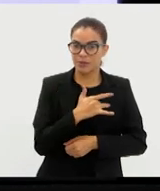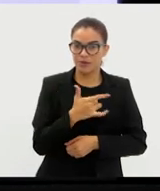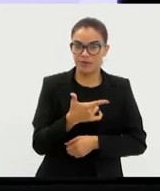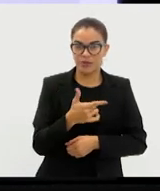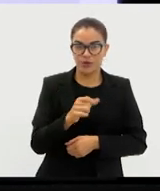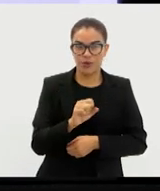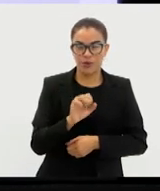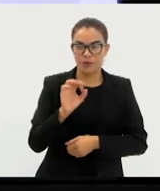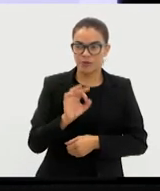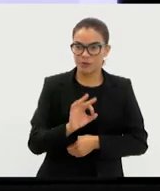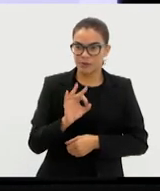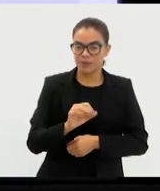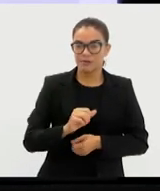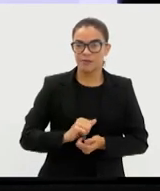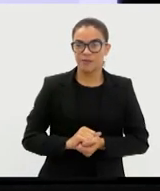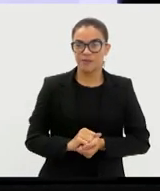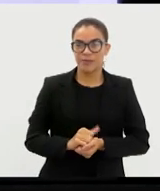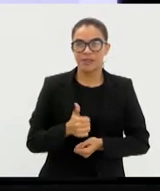12,28%, 150